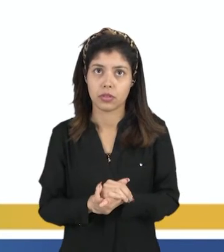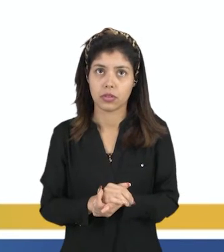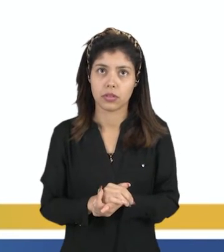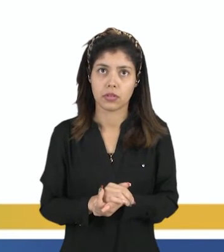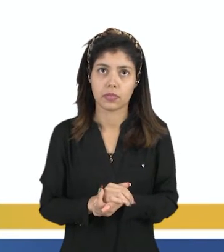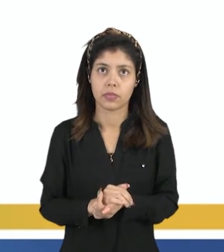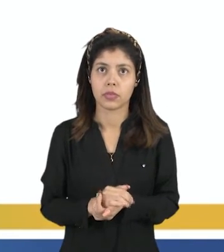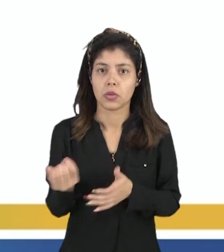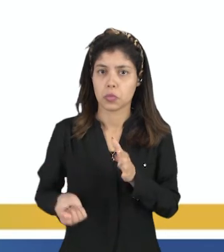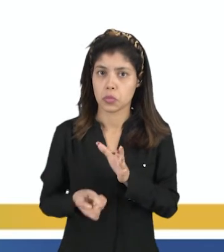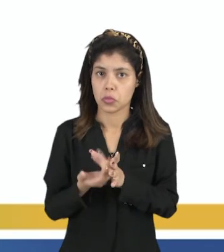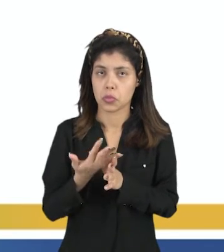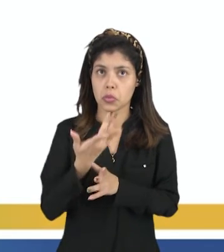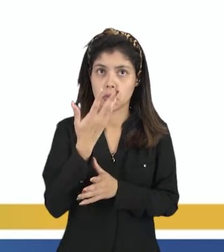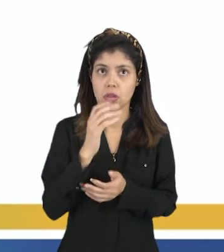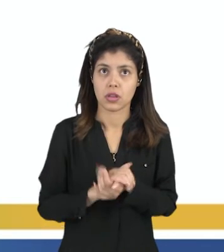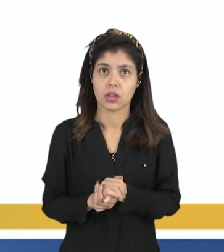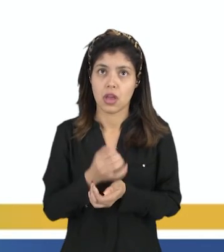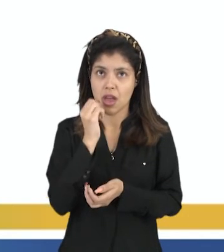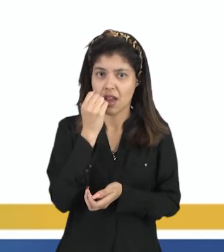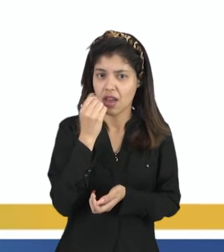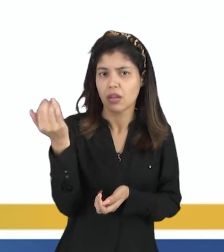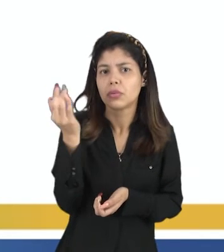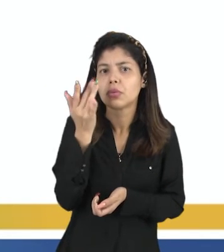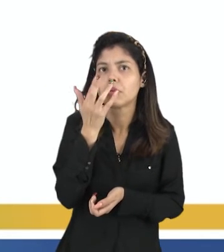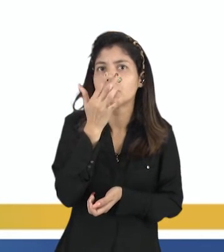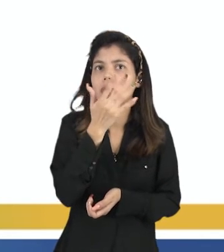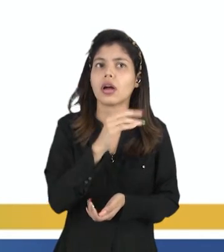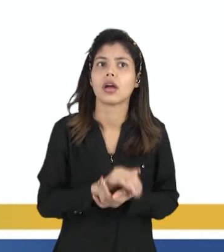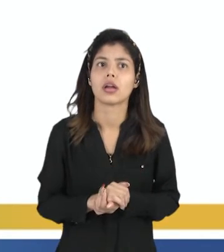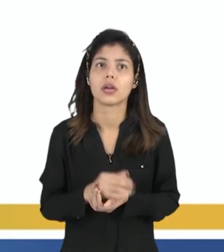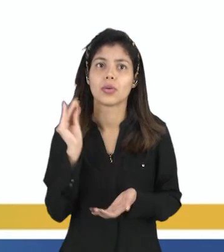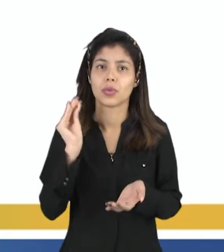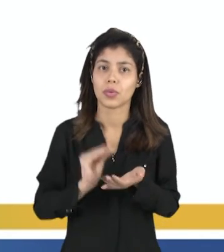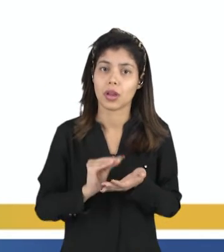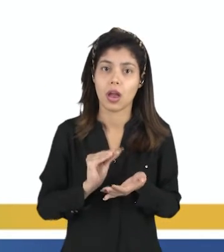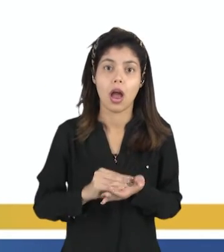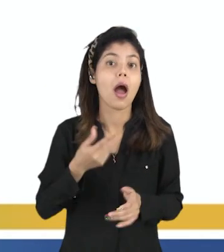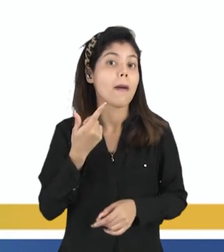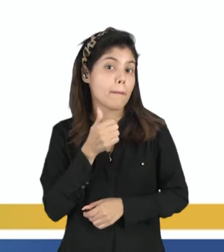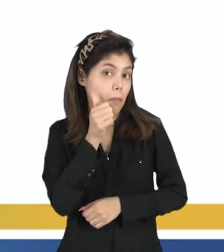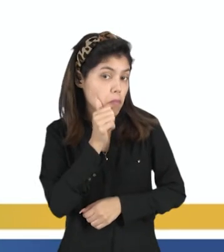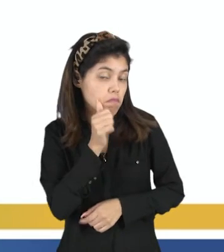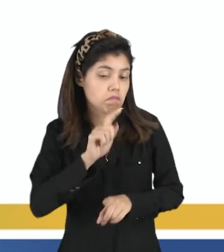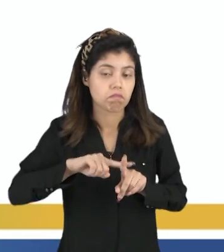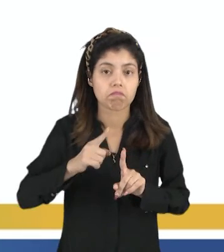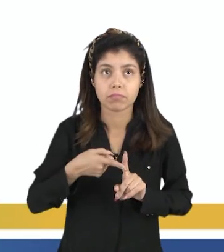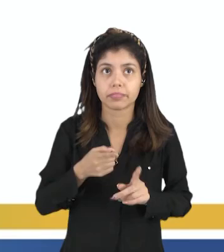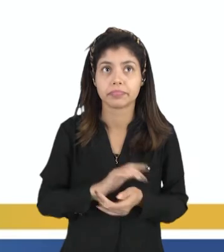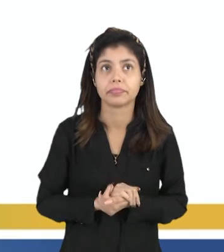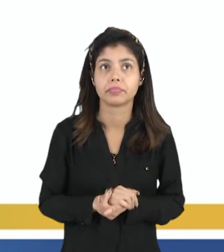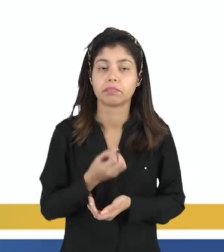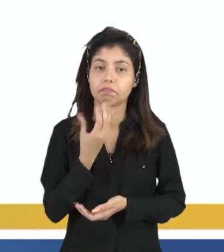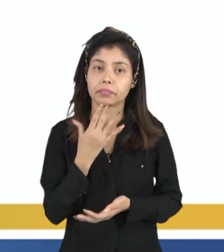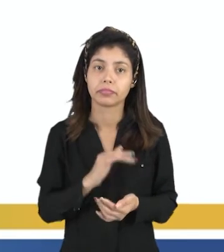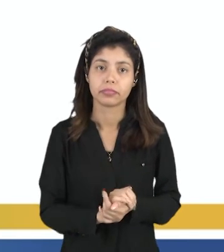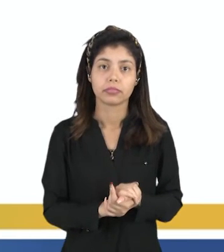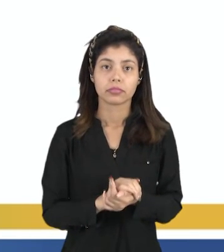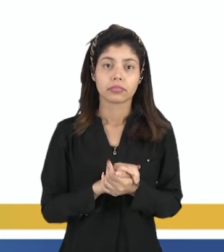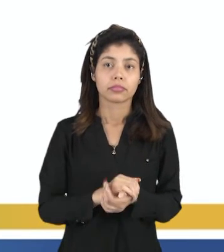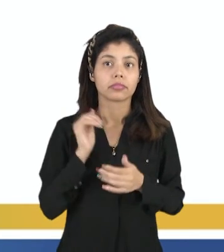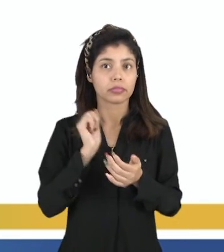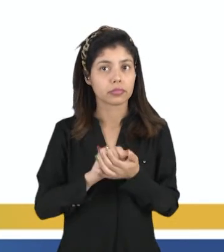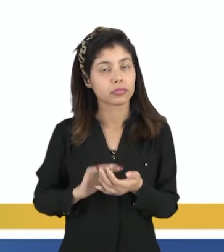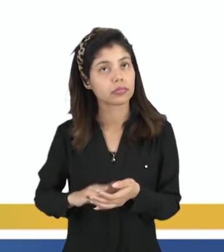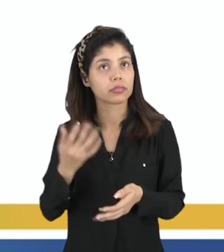sensibilidade excessiva de odores, que afeta principalmente as mulheres grávidas. Bom, no nosso Exercitando,